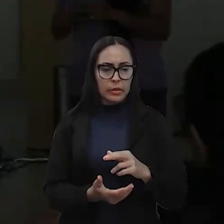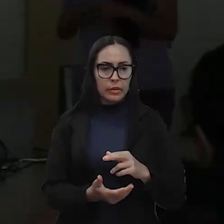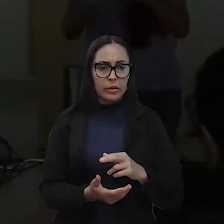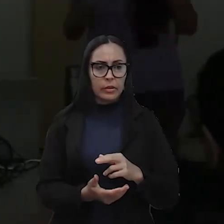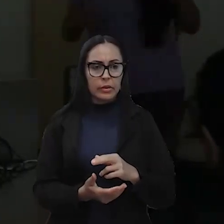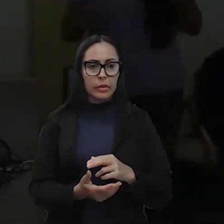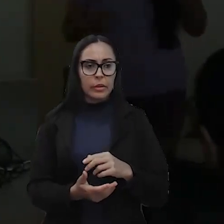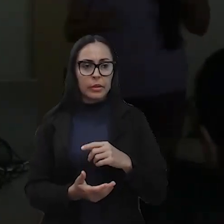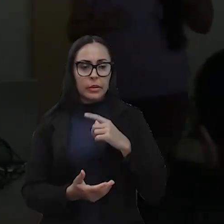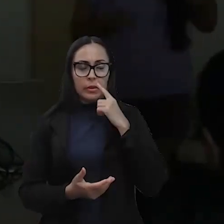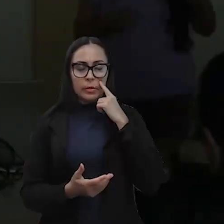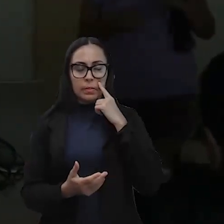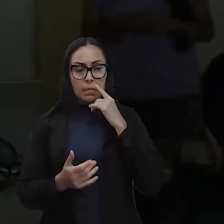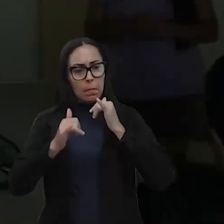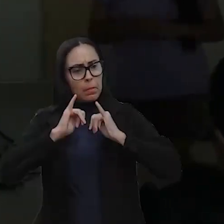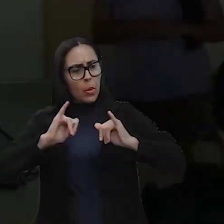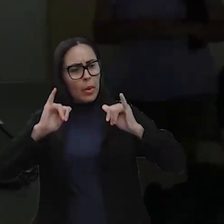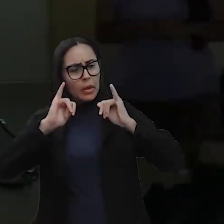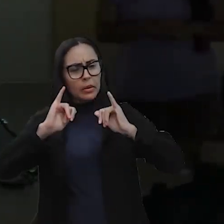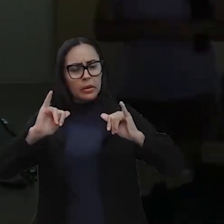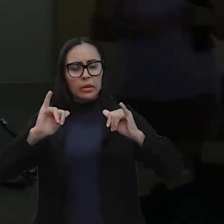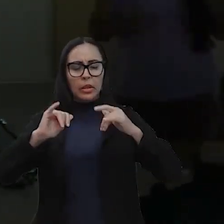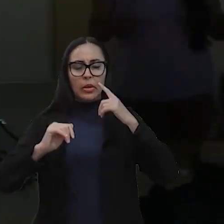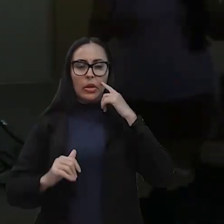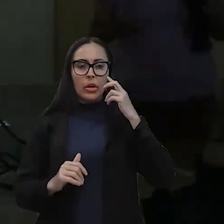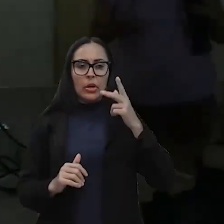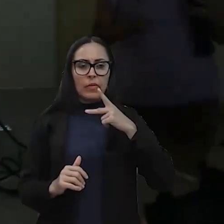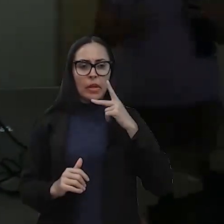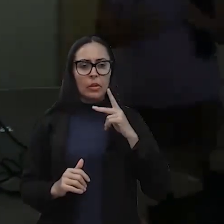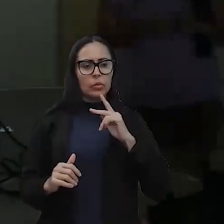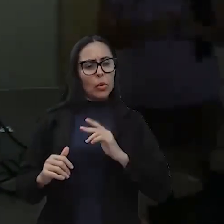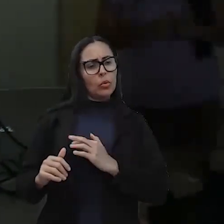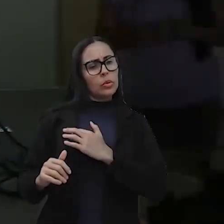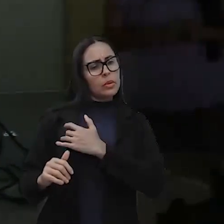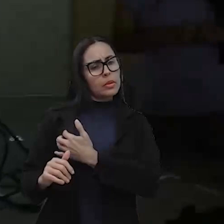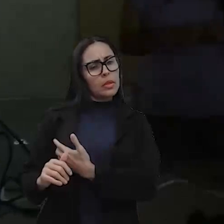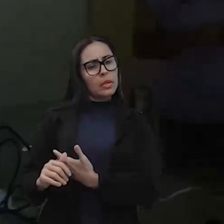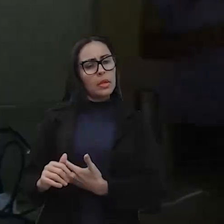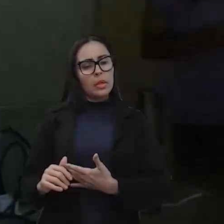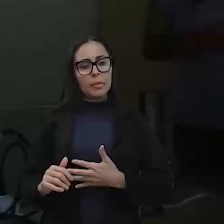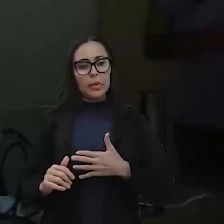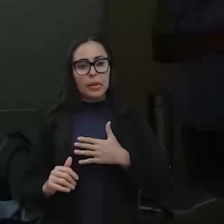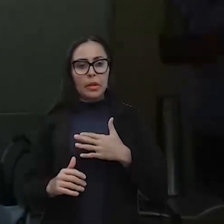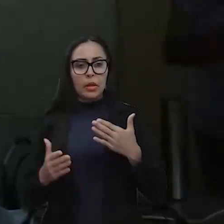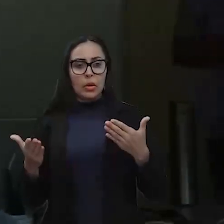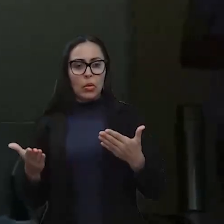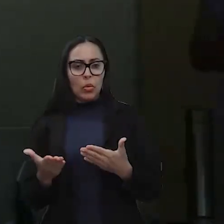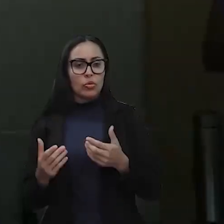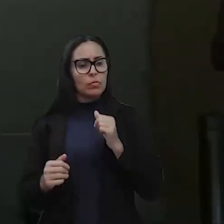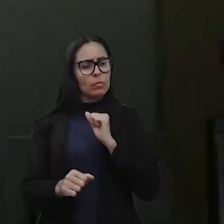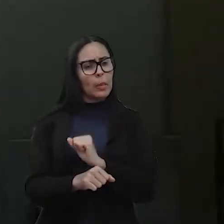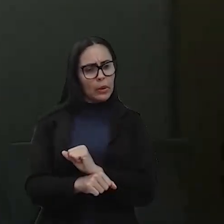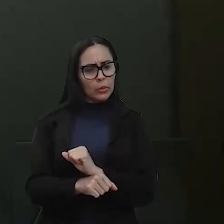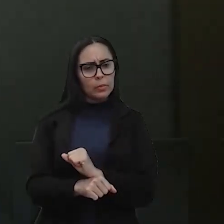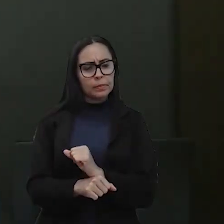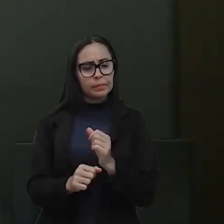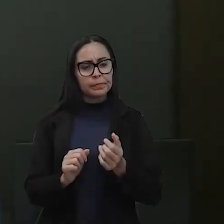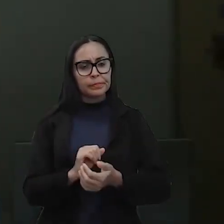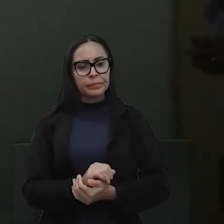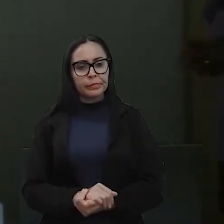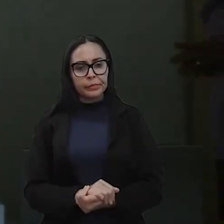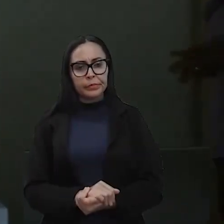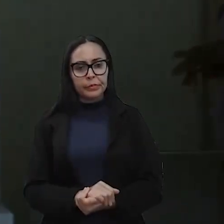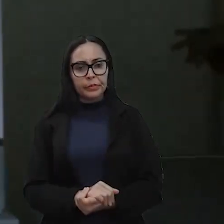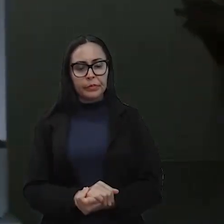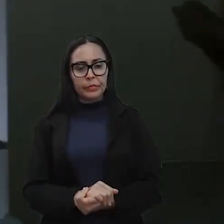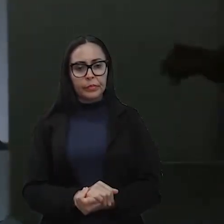propagandas falando a respeito do autoexame de mama. E hoje a gente viu que deu uma parada, né? Deu uma pausa. Gente, isso é